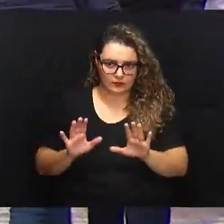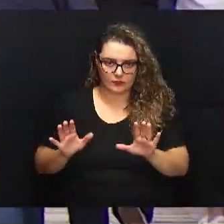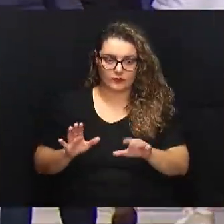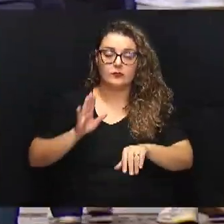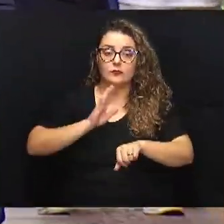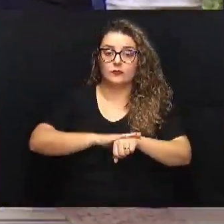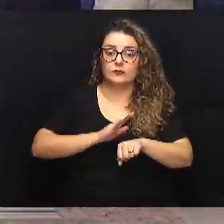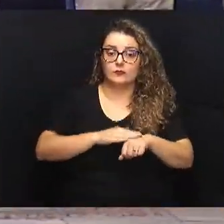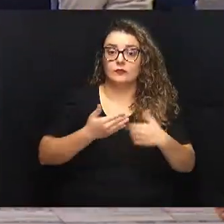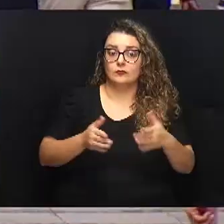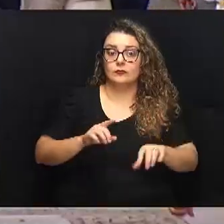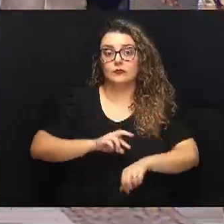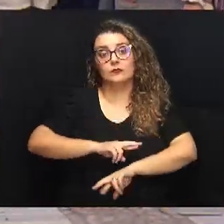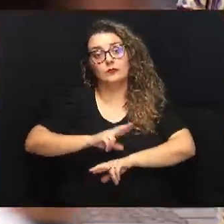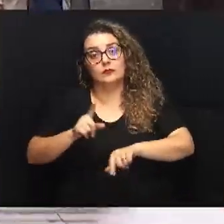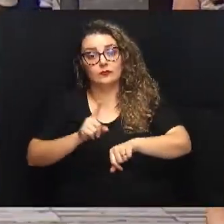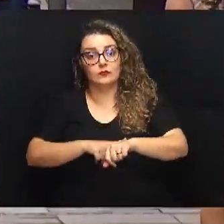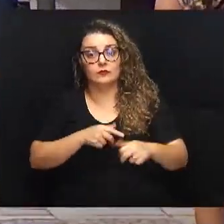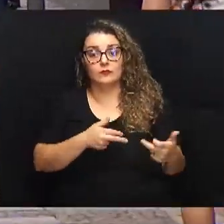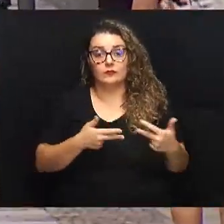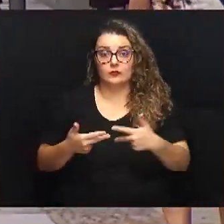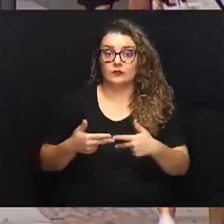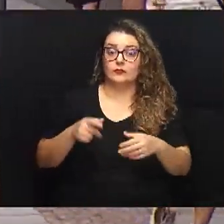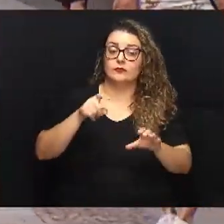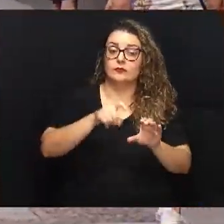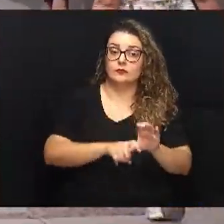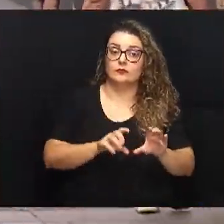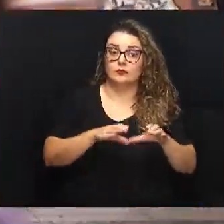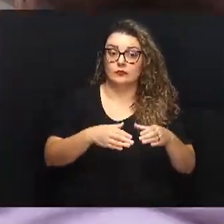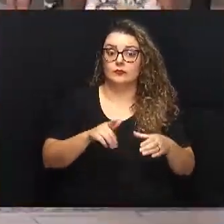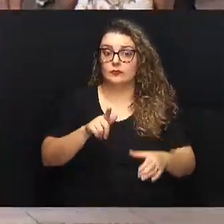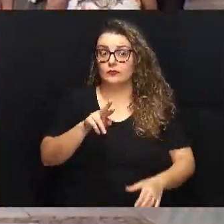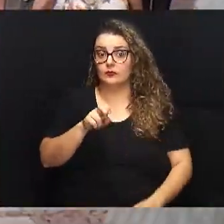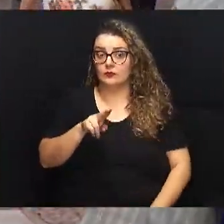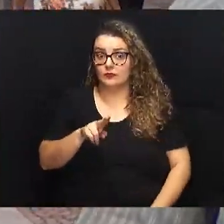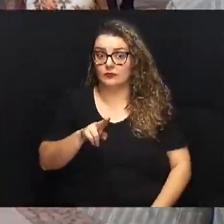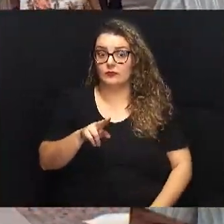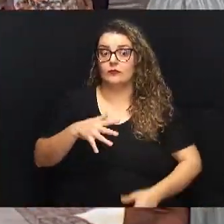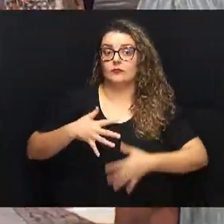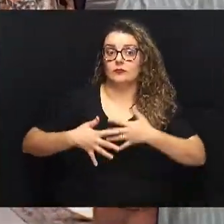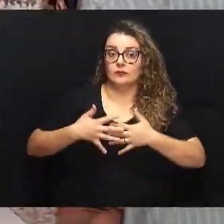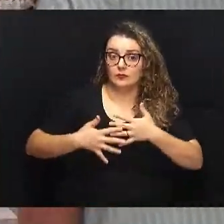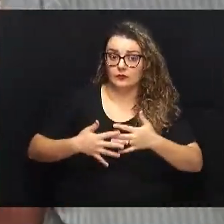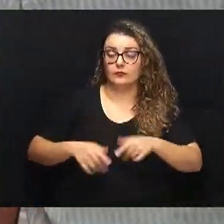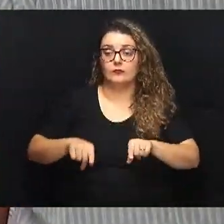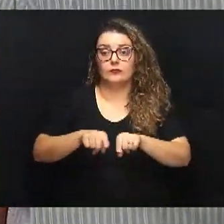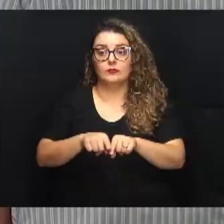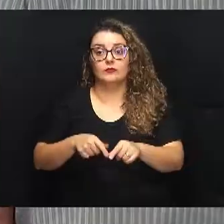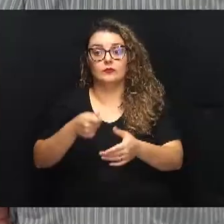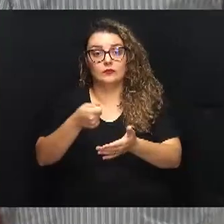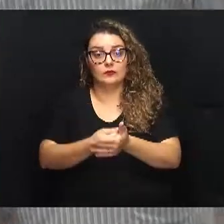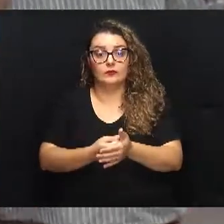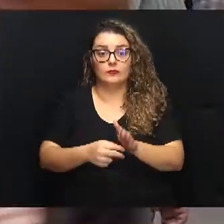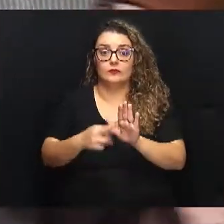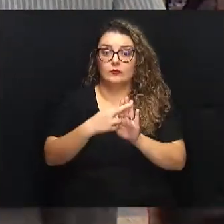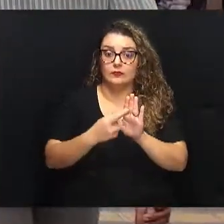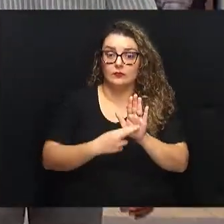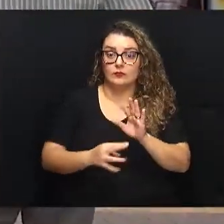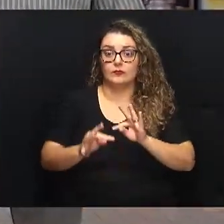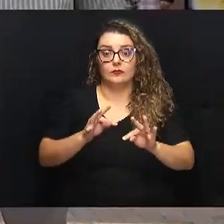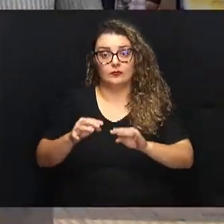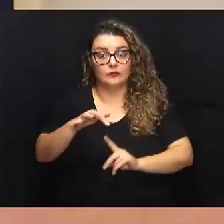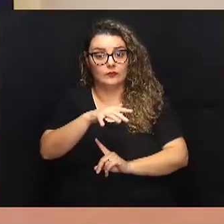funcionamento fora do horário padrão depende de uma classificação por grau de incomodidade e do cumprimento de uma série de regras técnicas e